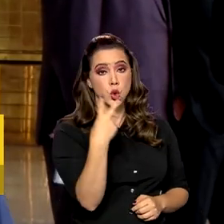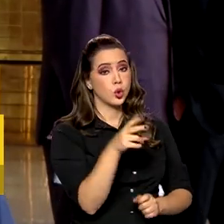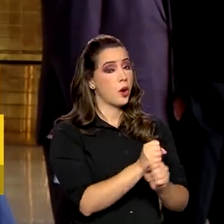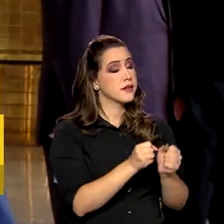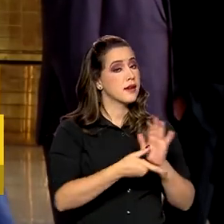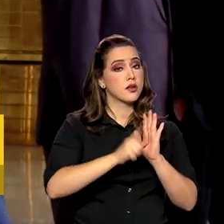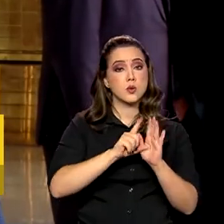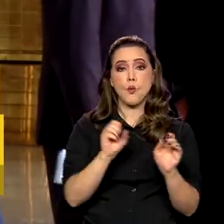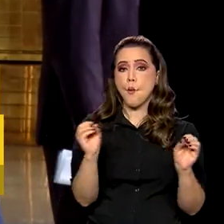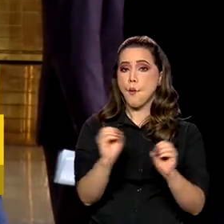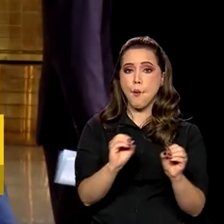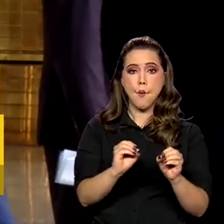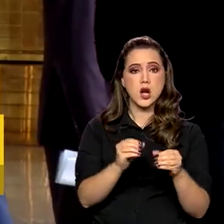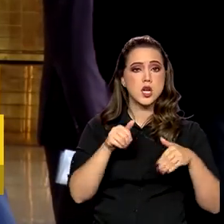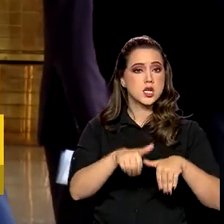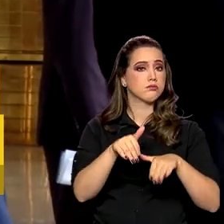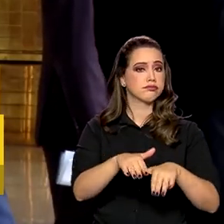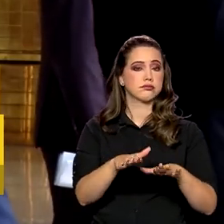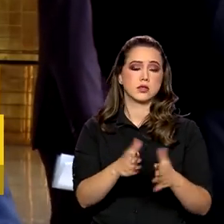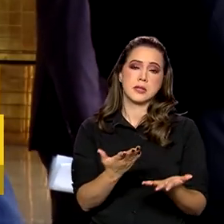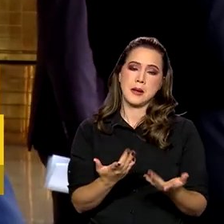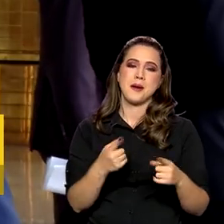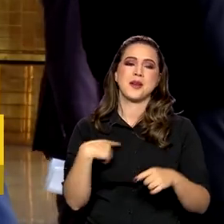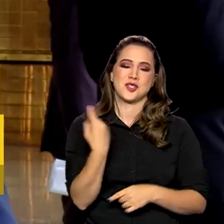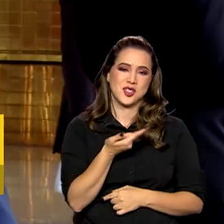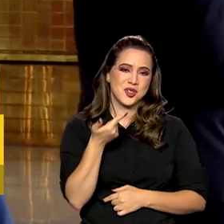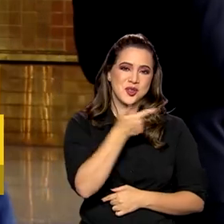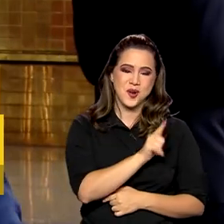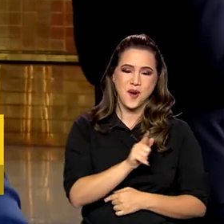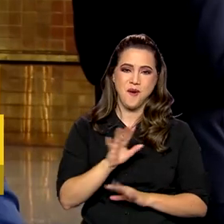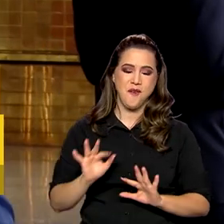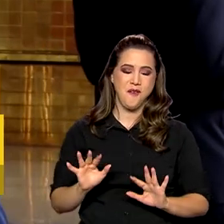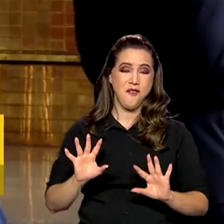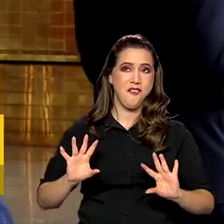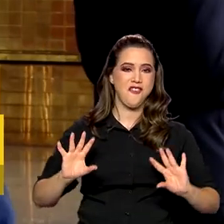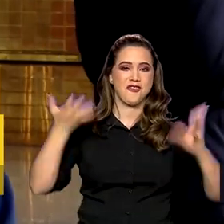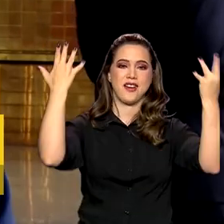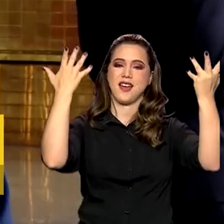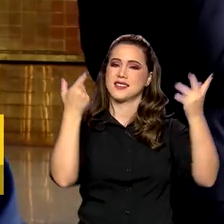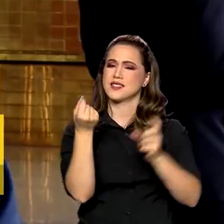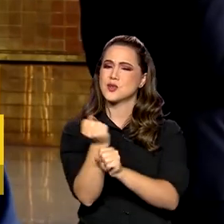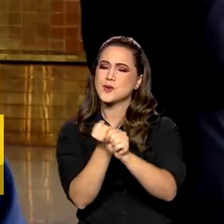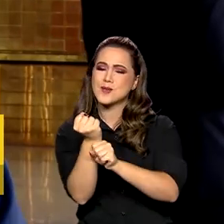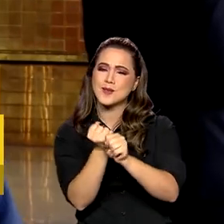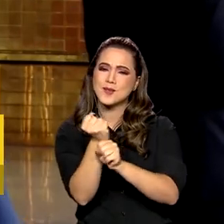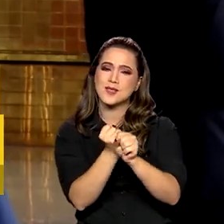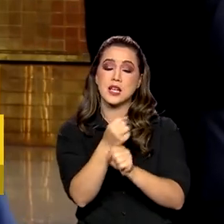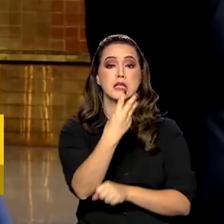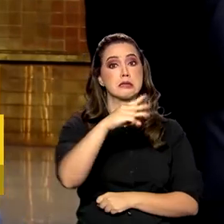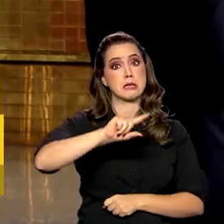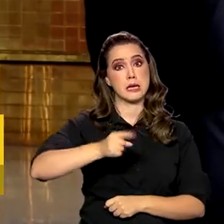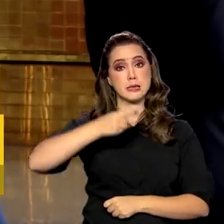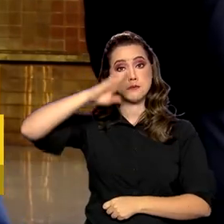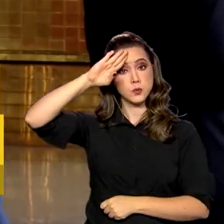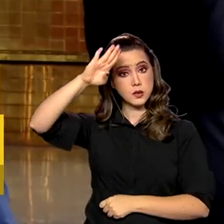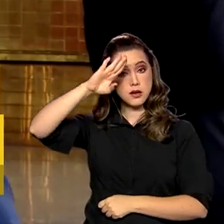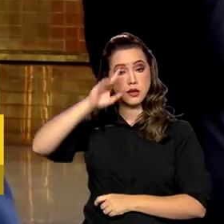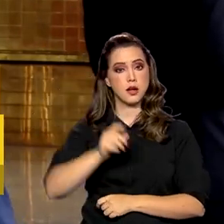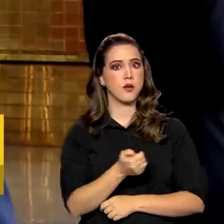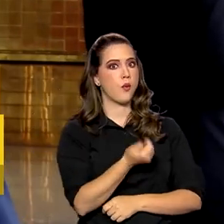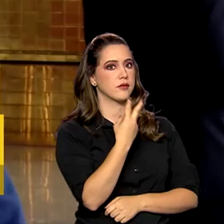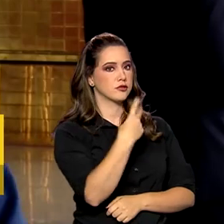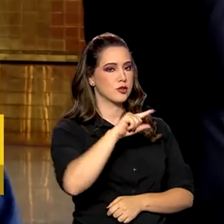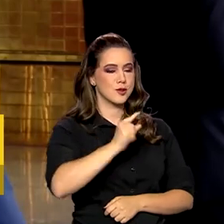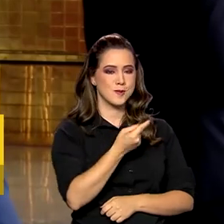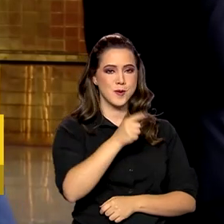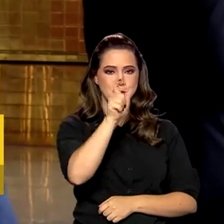nós estamos retomando a festa cívica do 7 de setembro, bicentenário. 3 mil militares e quase 2 mil